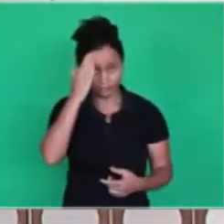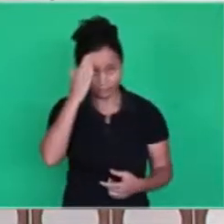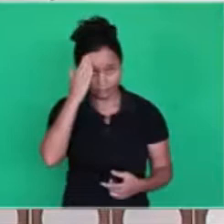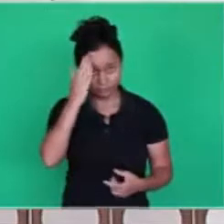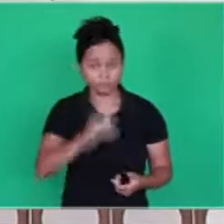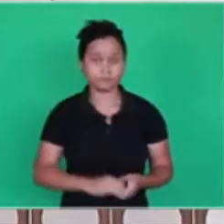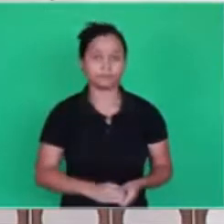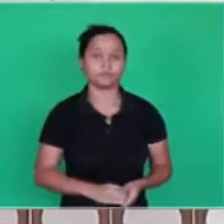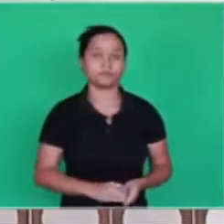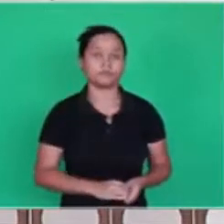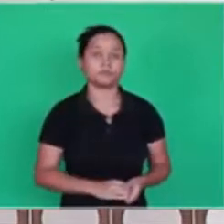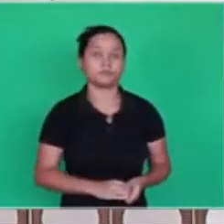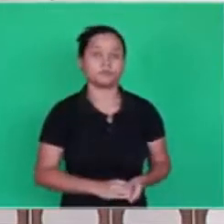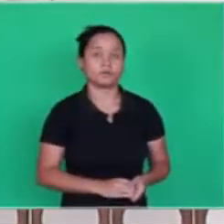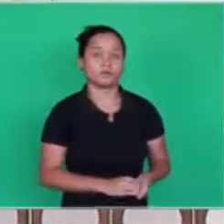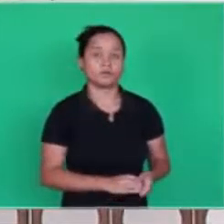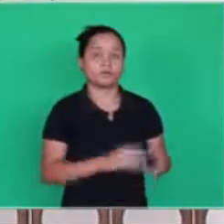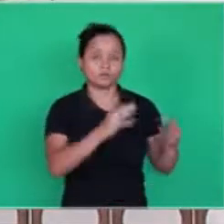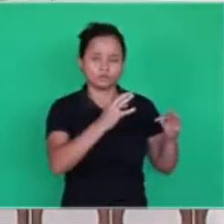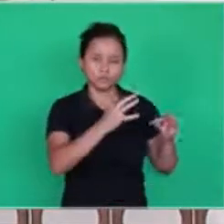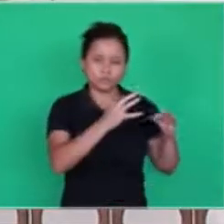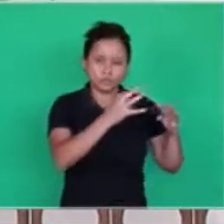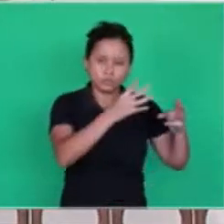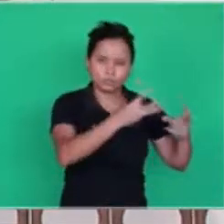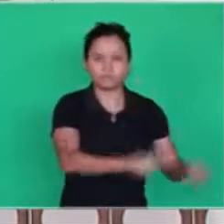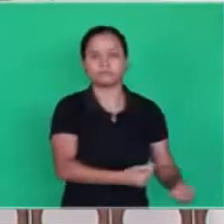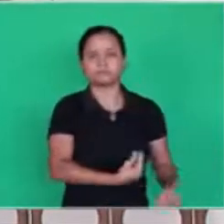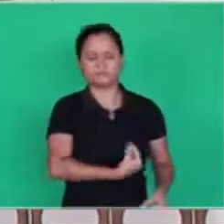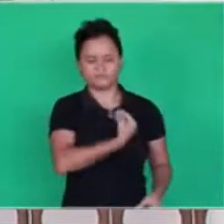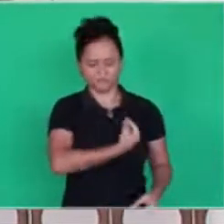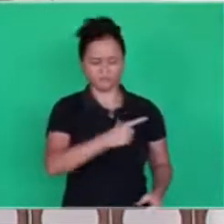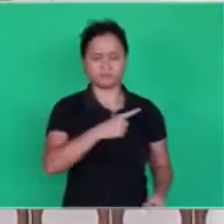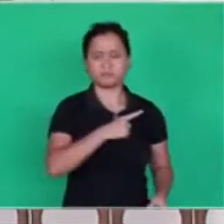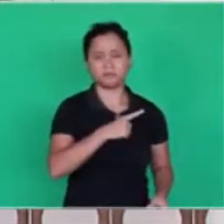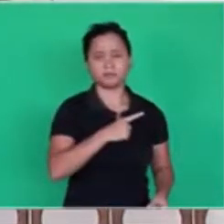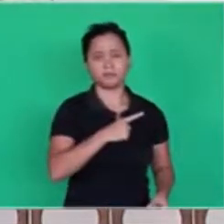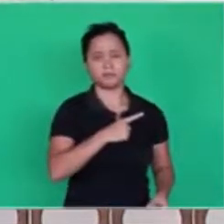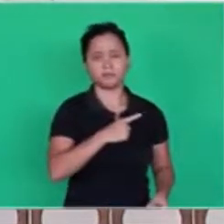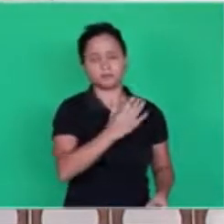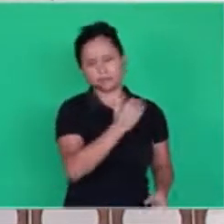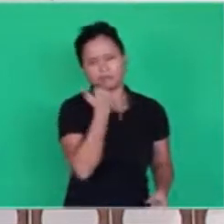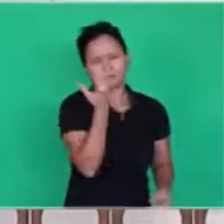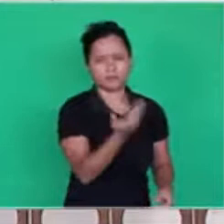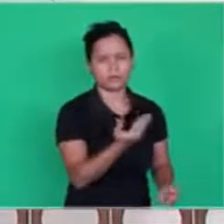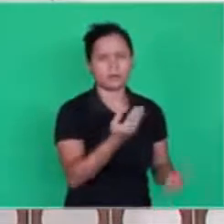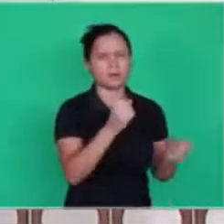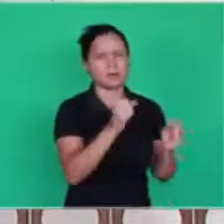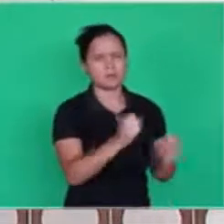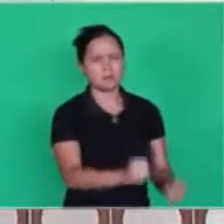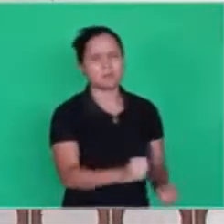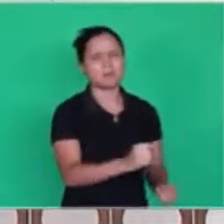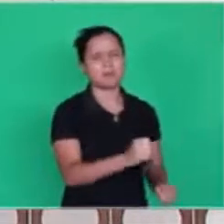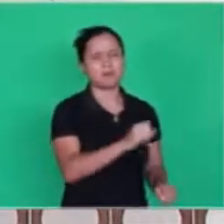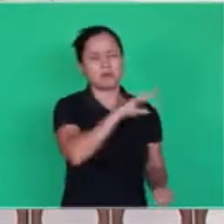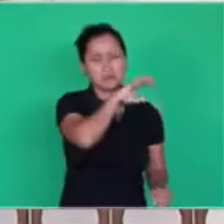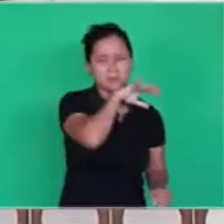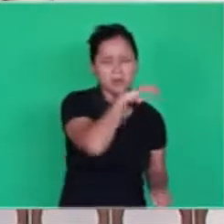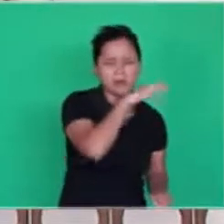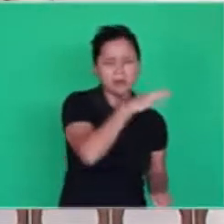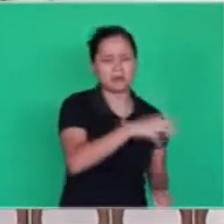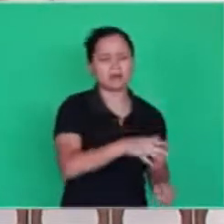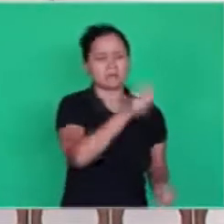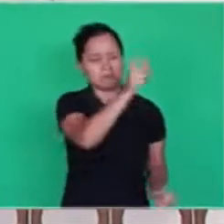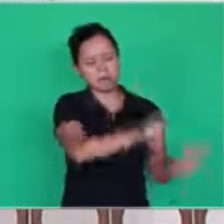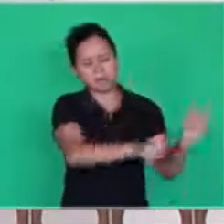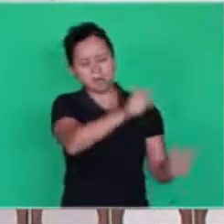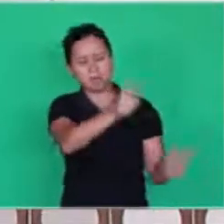Tudo que tem vida morre aqui. Pode ser animal, pode ser vegetal, pode ser homem, pode ser o que for. Morre aqui. Agora, nesta aqui,